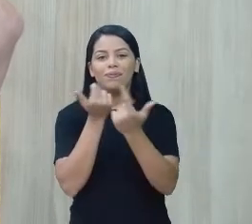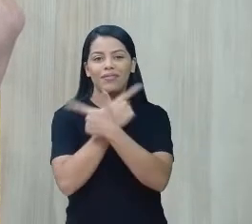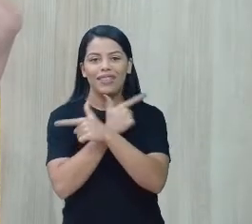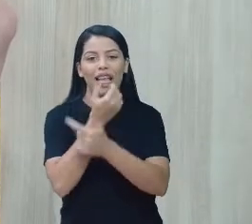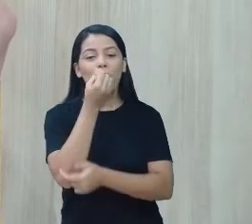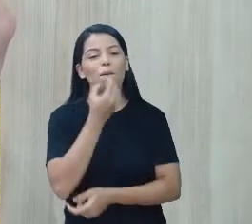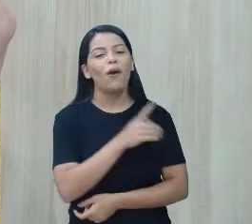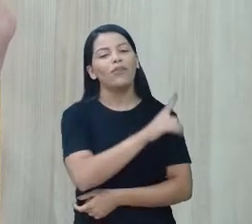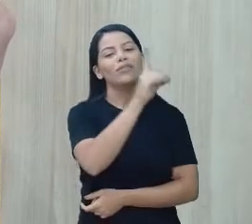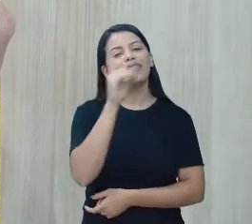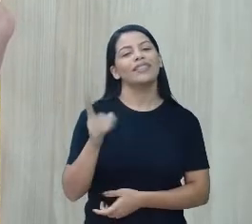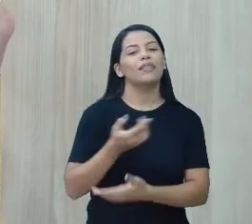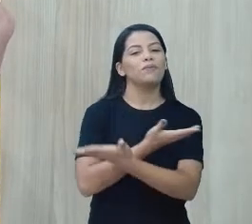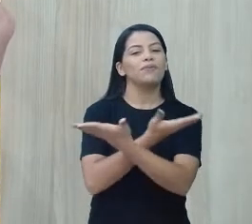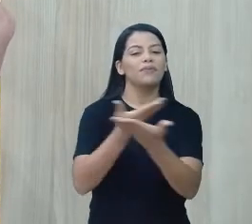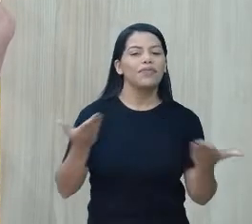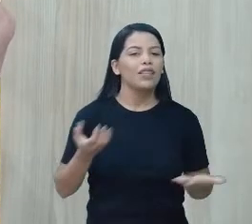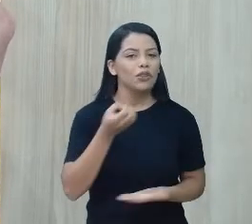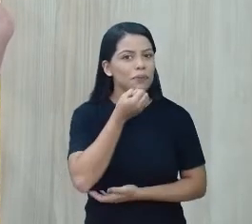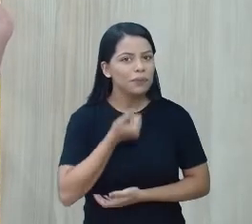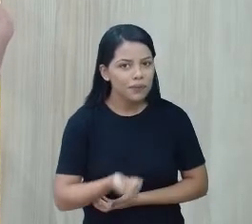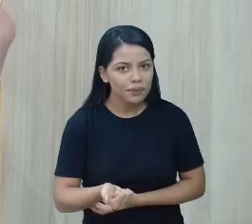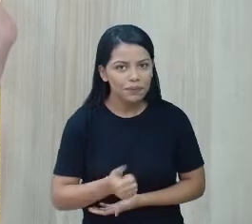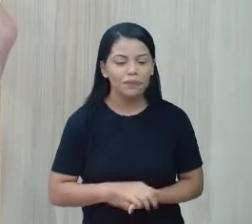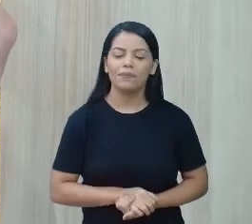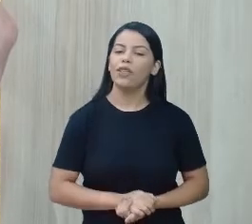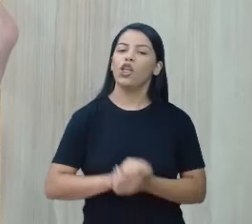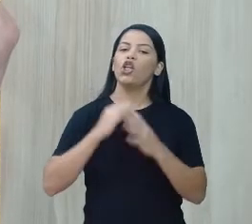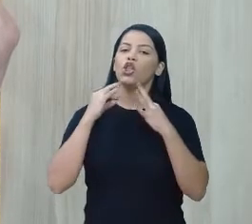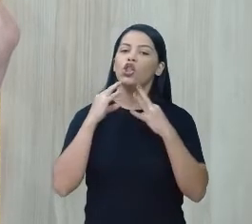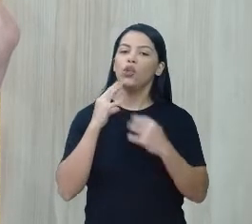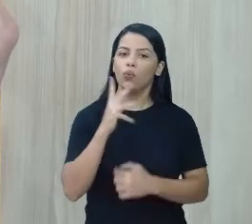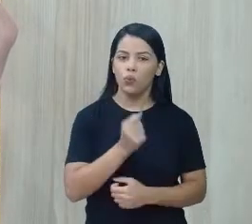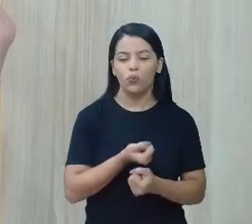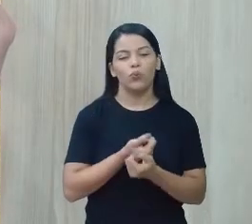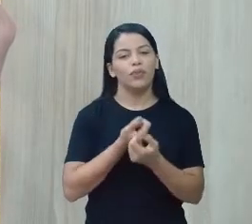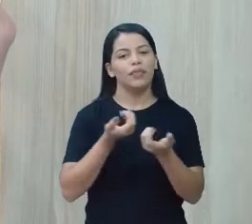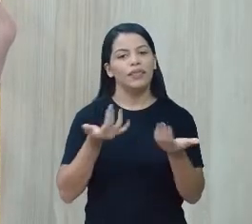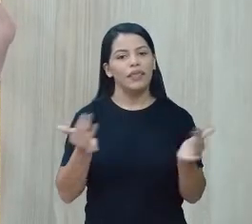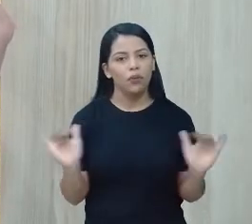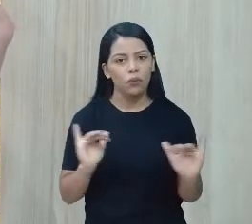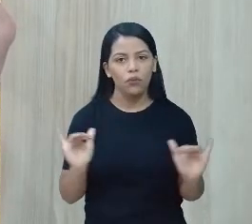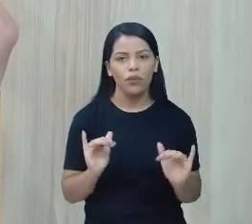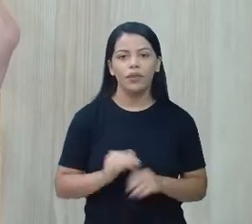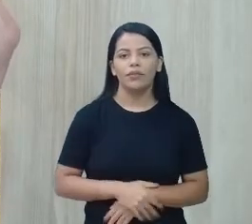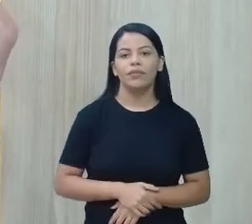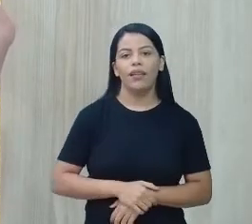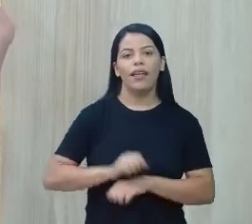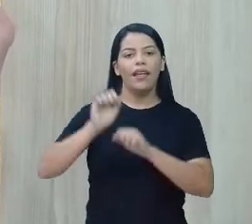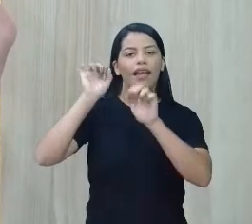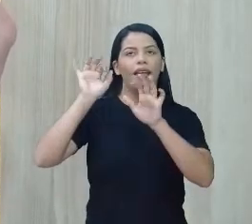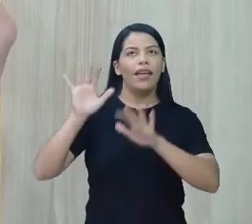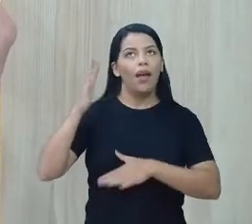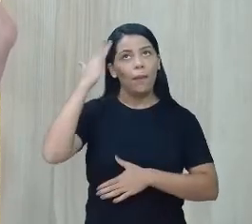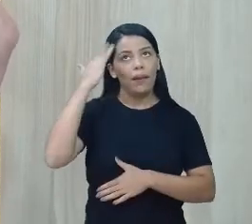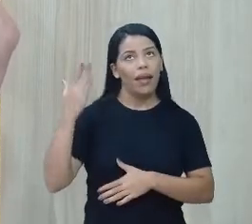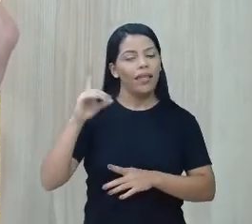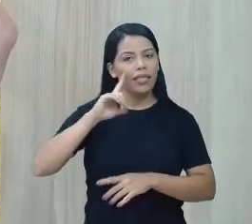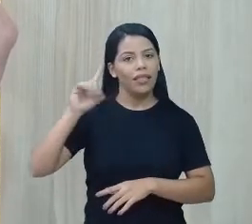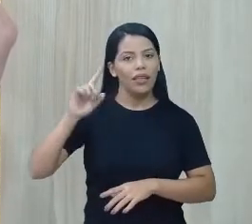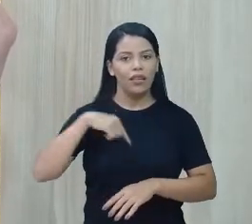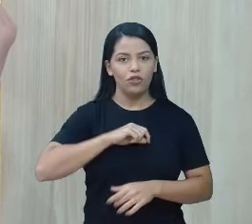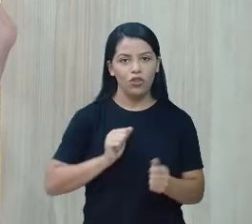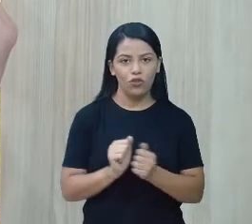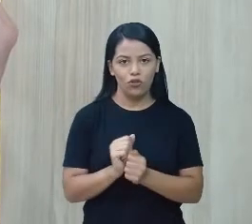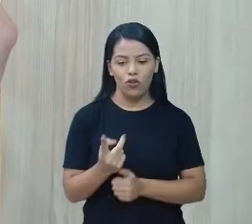Bom dia, rapaziada. Tudo bem com vocês? Tudo tranquilo? Graças a Deus estamos aqui juntos com o professor Gilson. Gil, a dupla